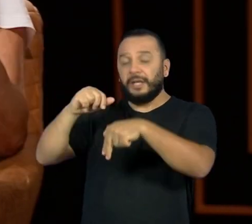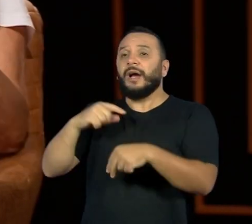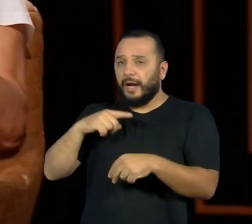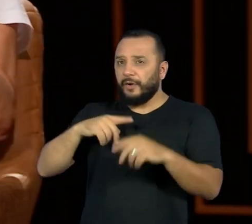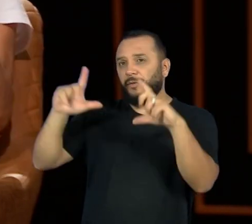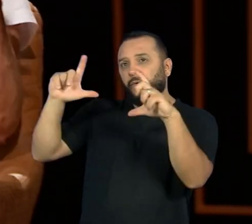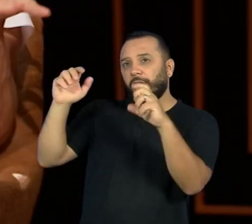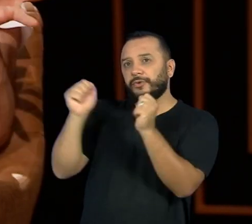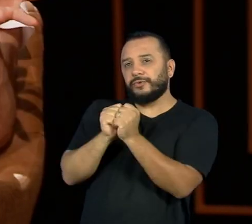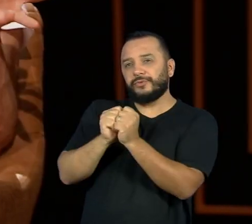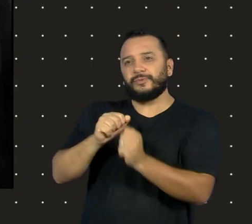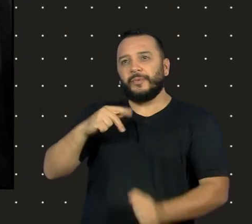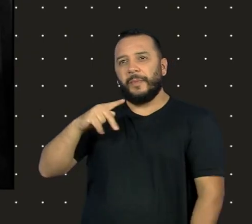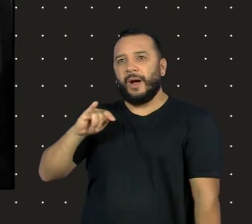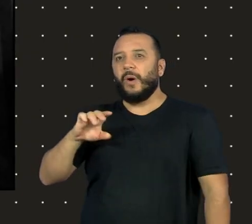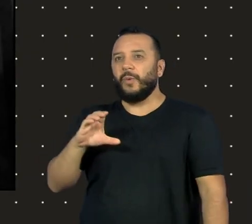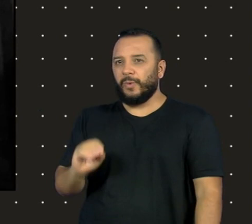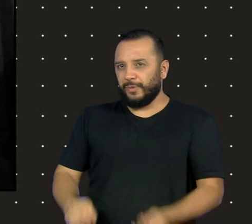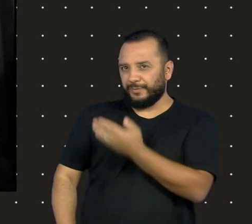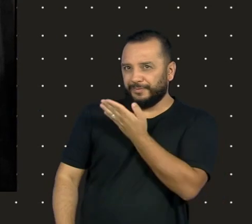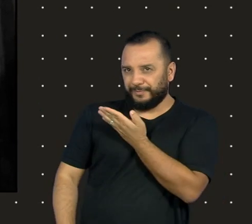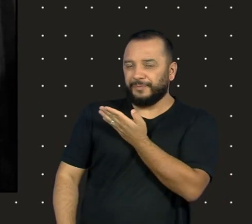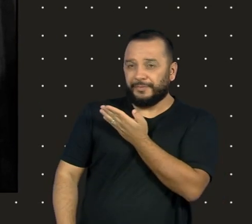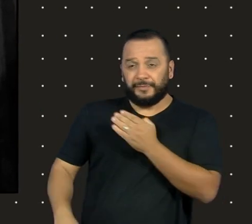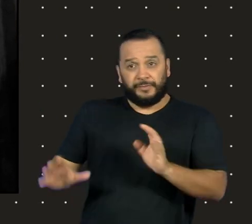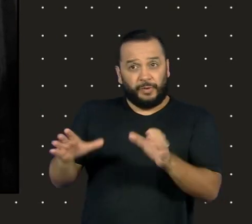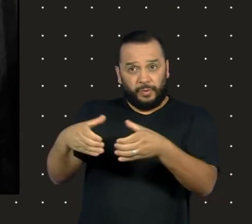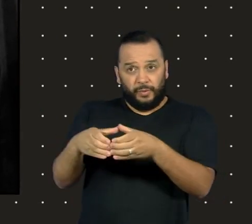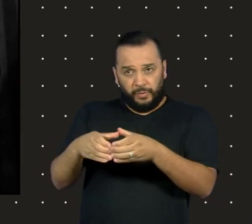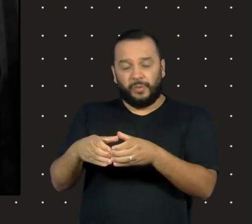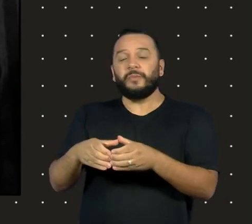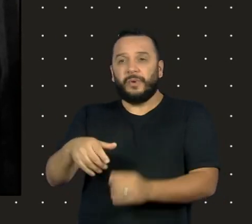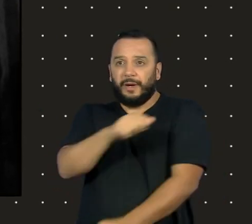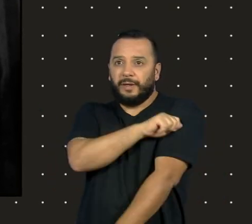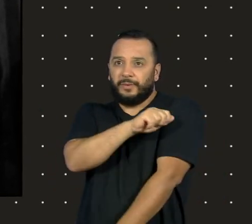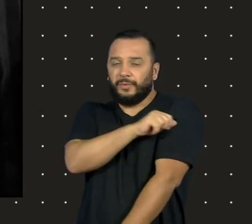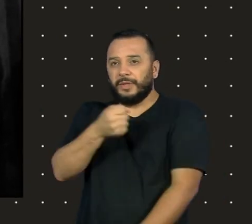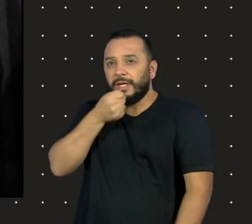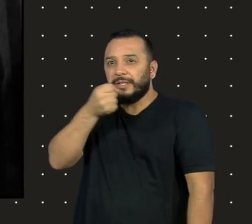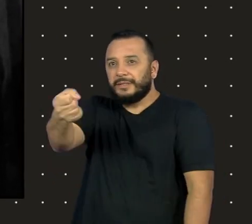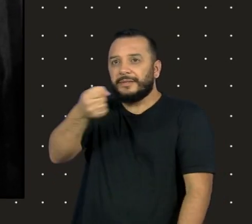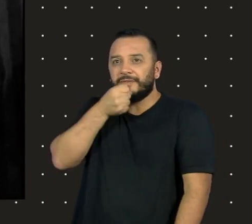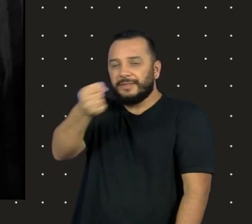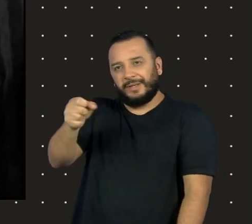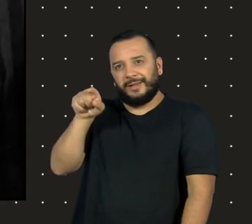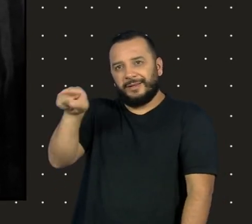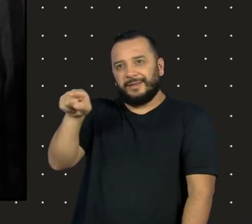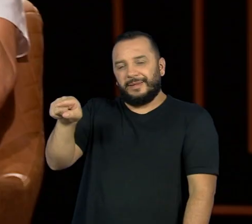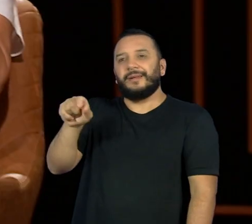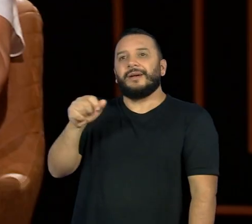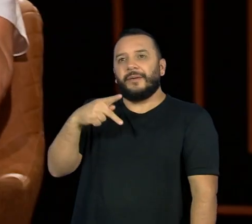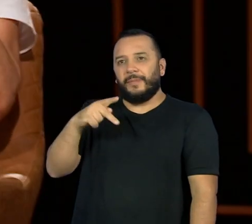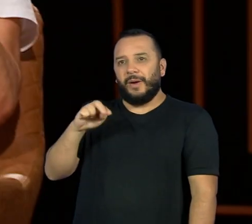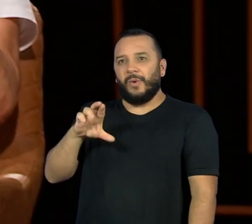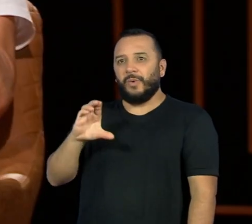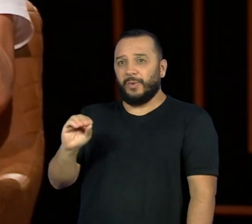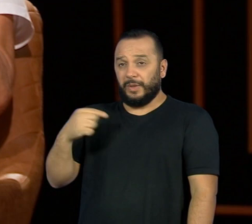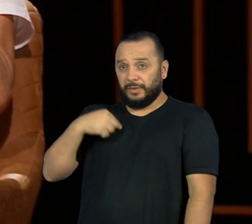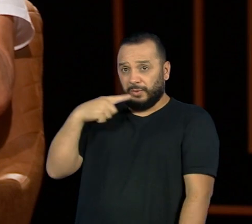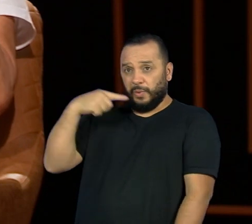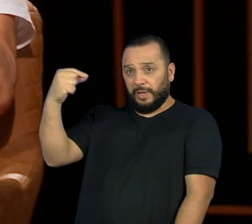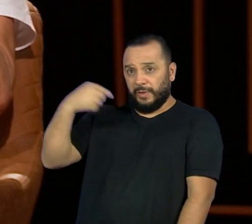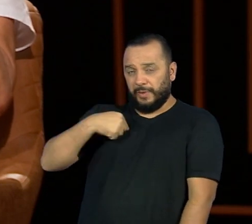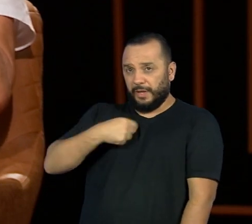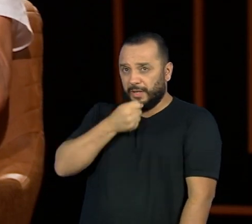José, e era um grupo de estudantes que iam entrevistar o Paulo José e o Cury me escolheu para eu ser a entrevistadora. Então, me